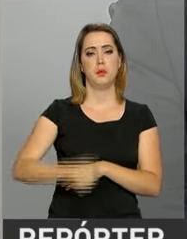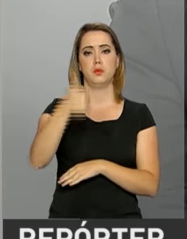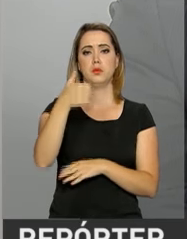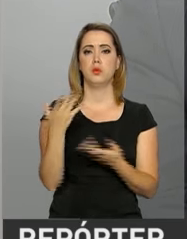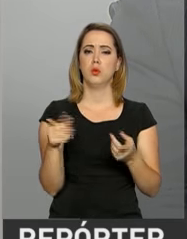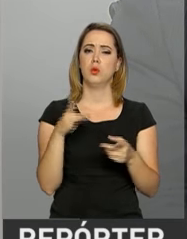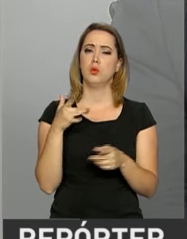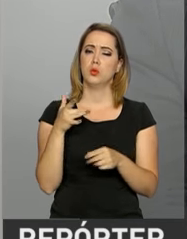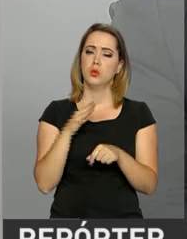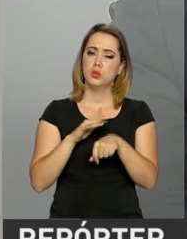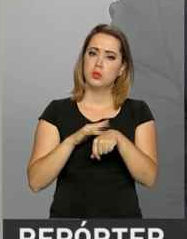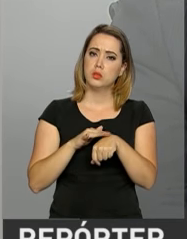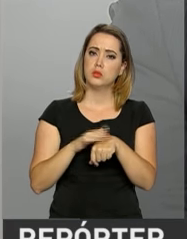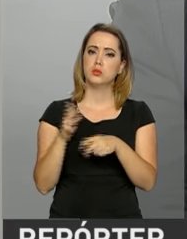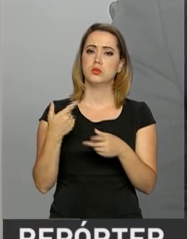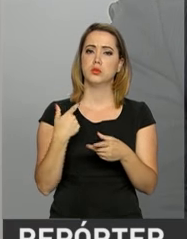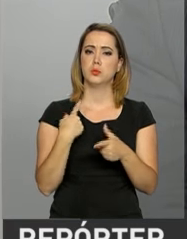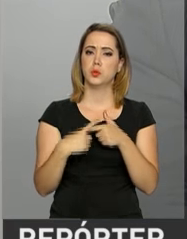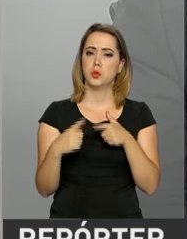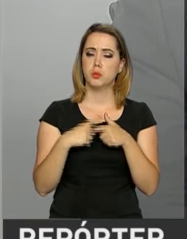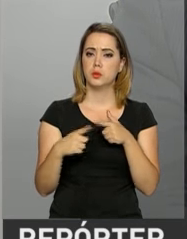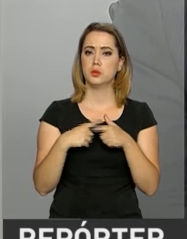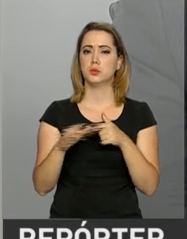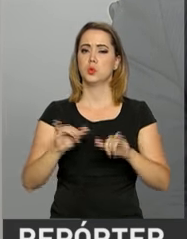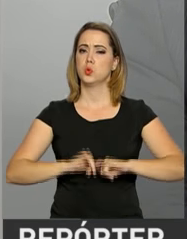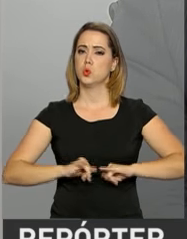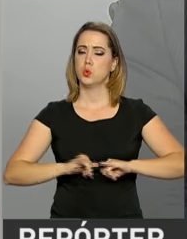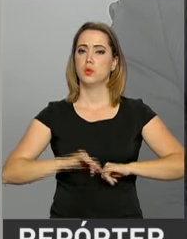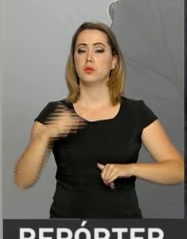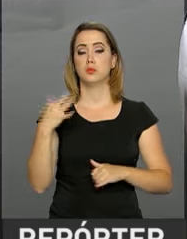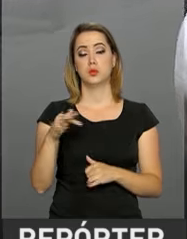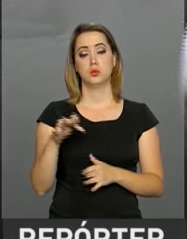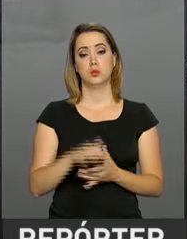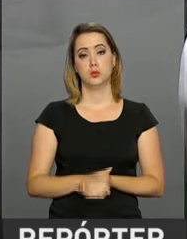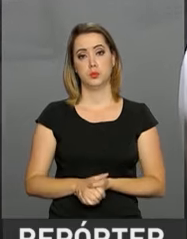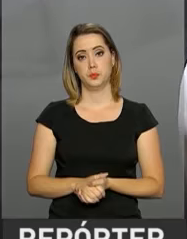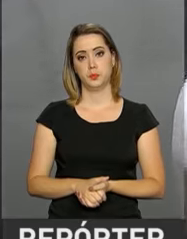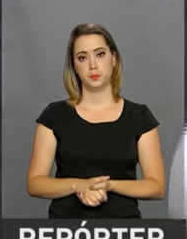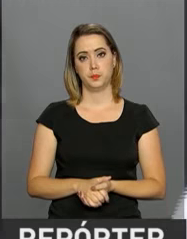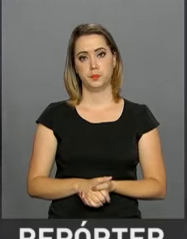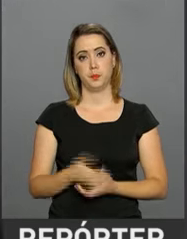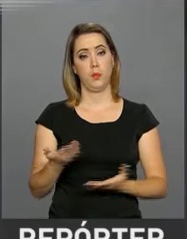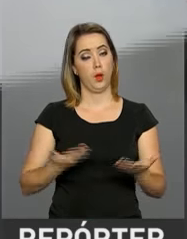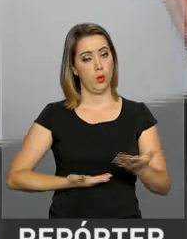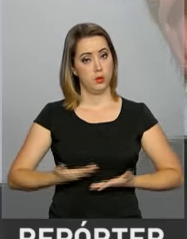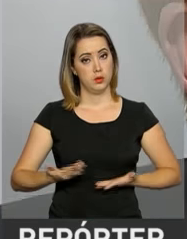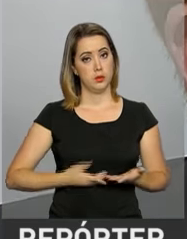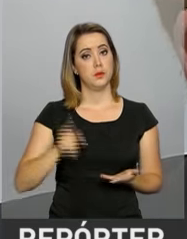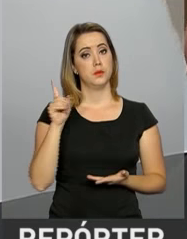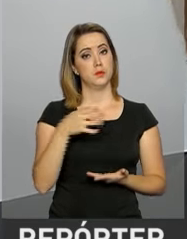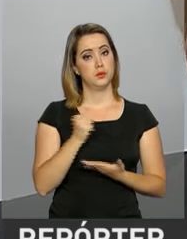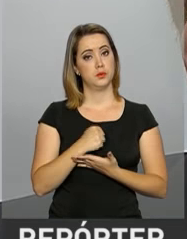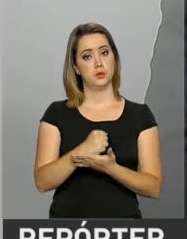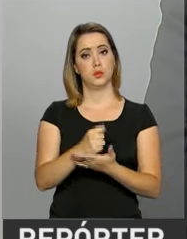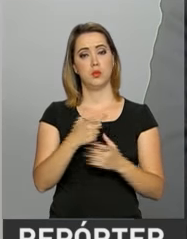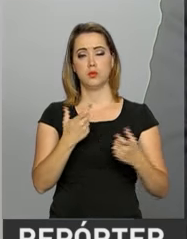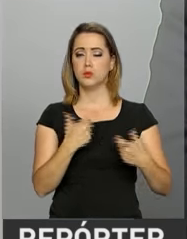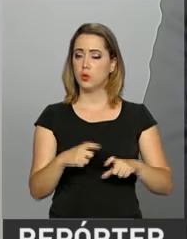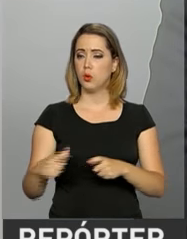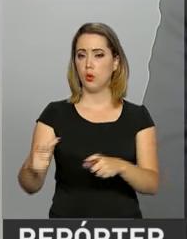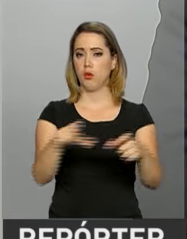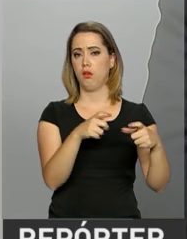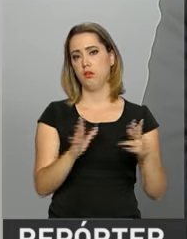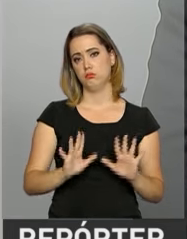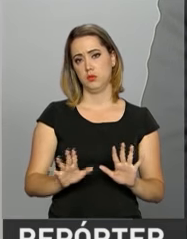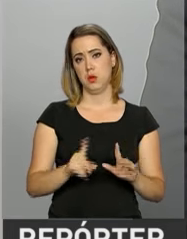pessoas a lidar com as situações Crônicas de sofrimento e de dor aguda os serviços serão oferecidos por iniciativas locais mas